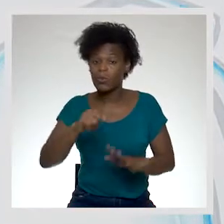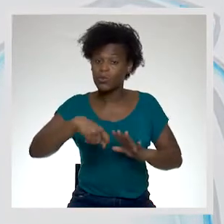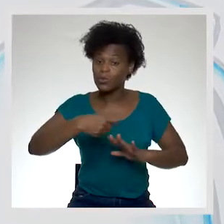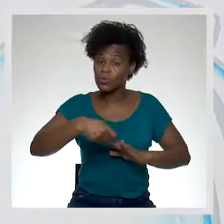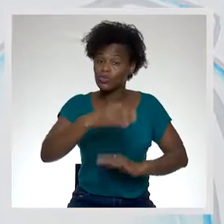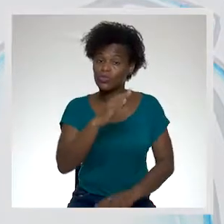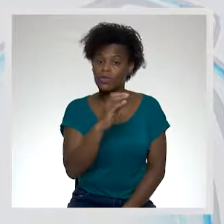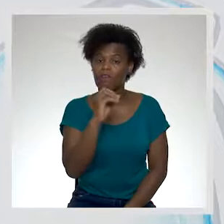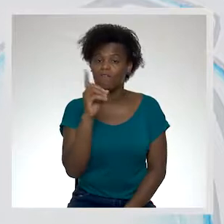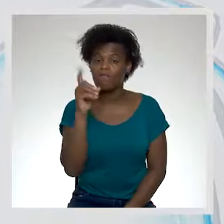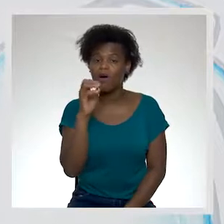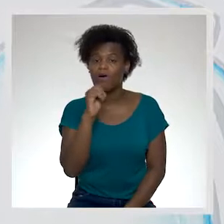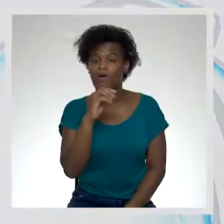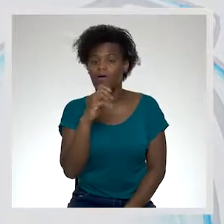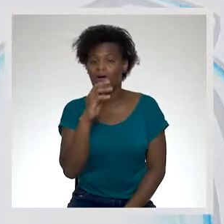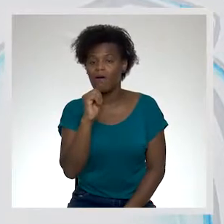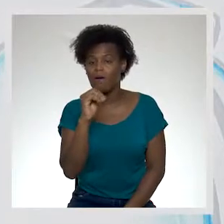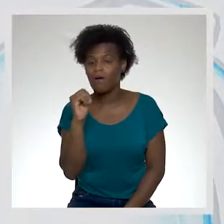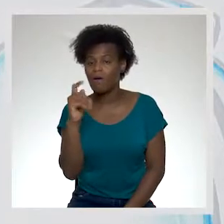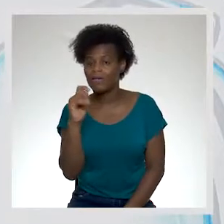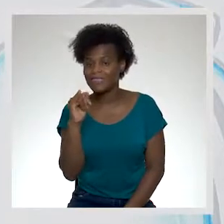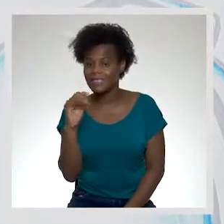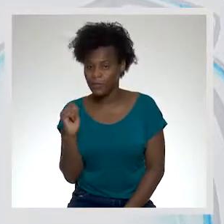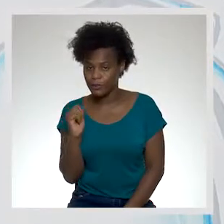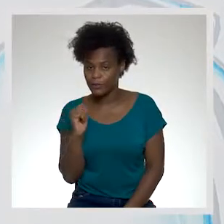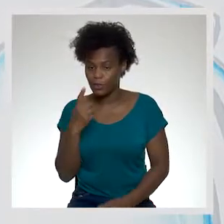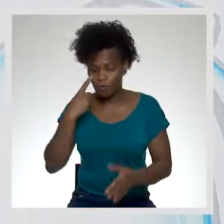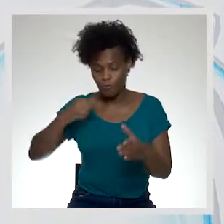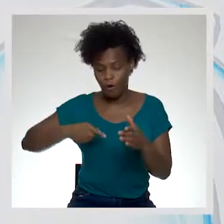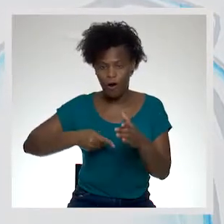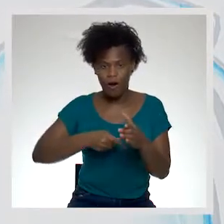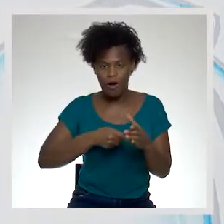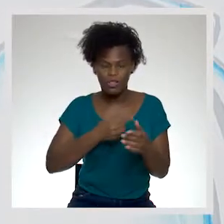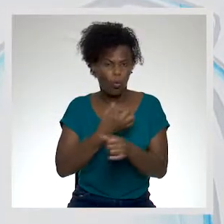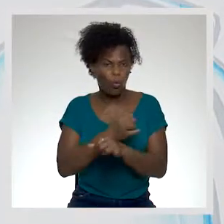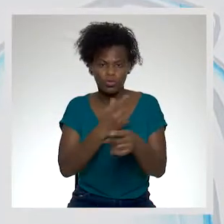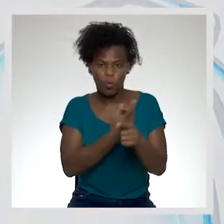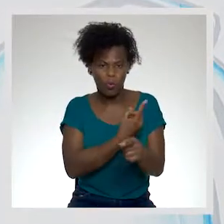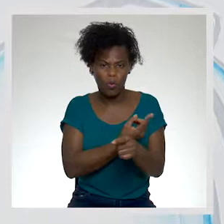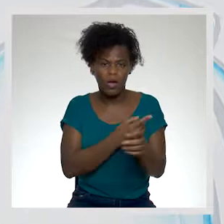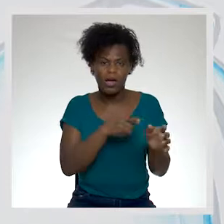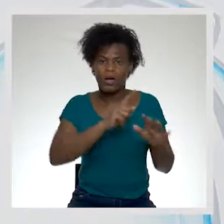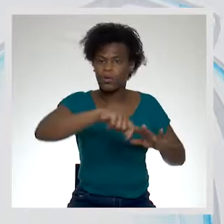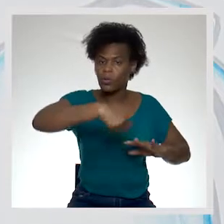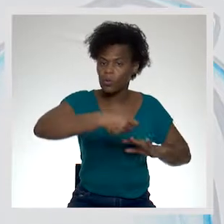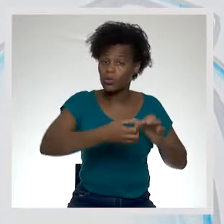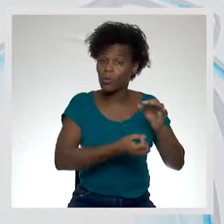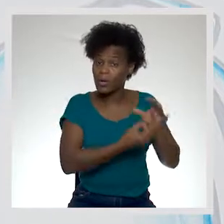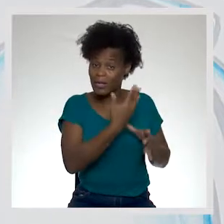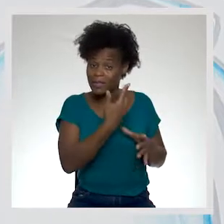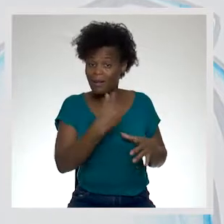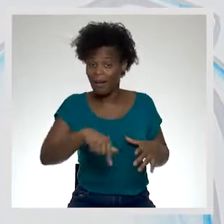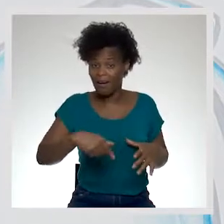fósseis. O que significa recursos fósseis? Esses recursos são